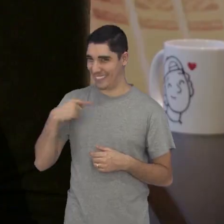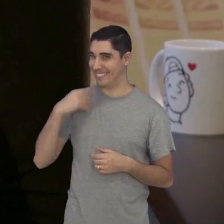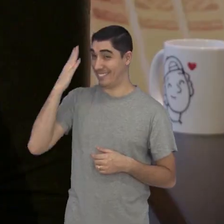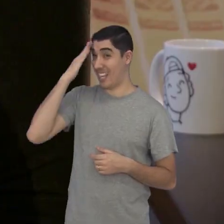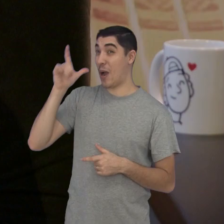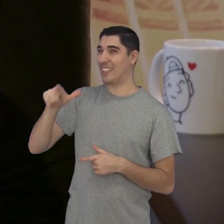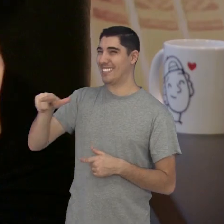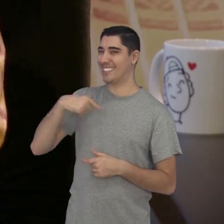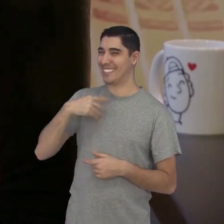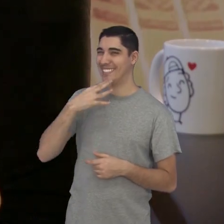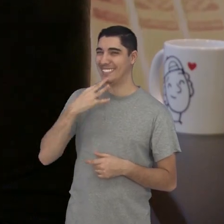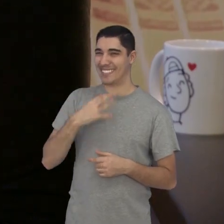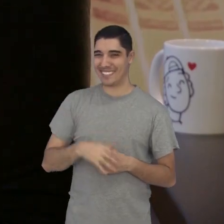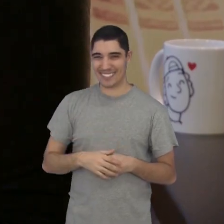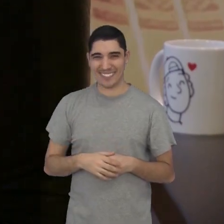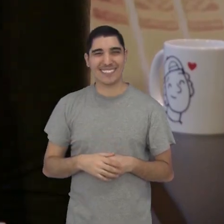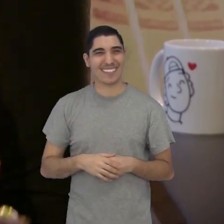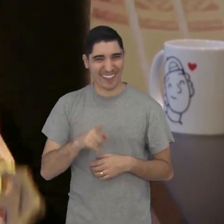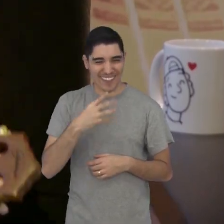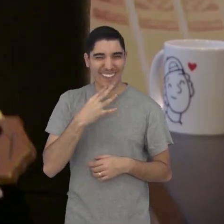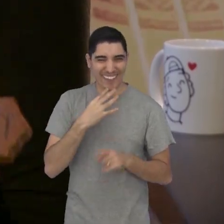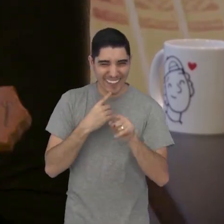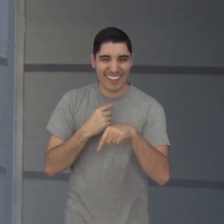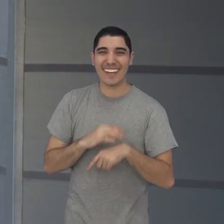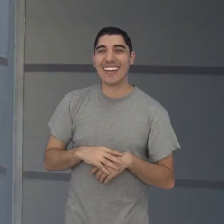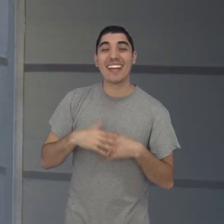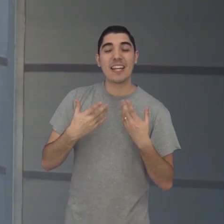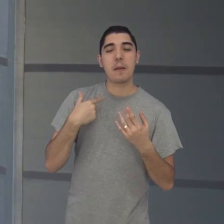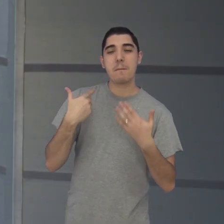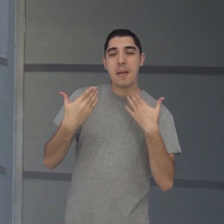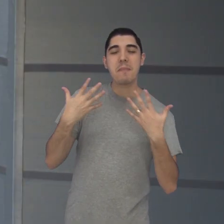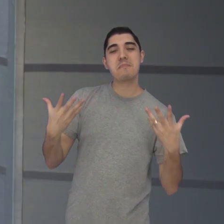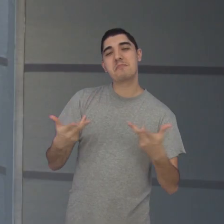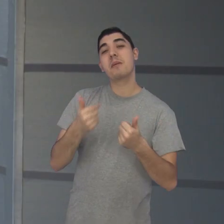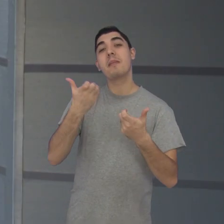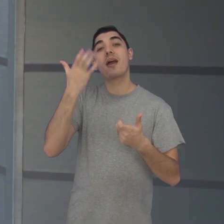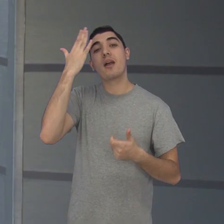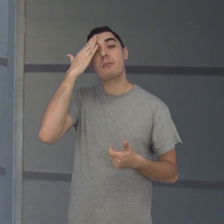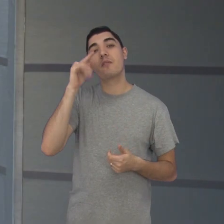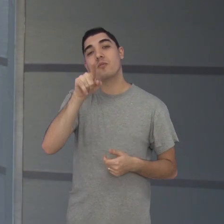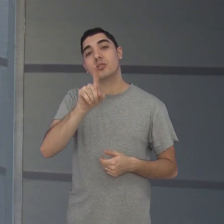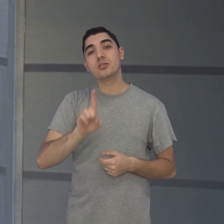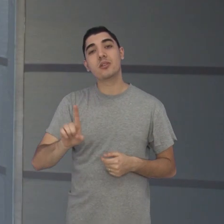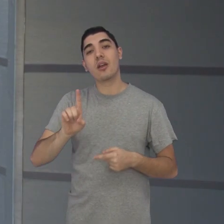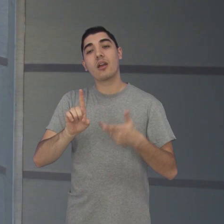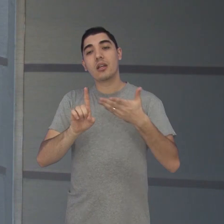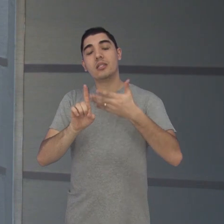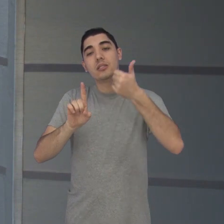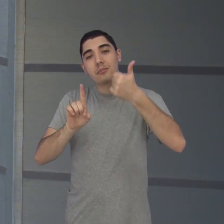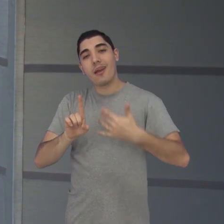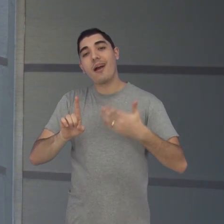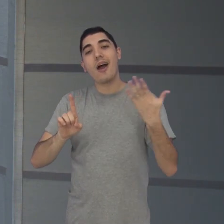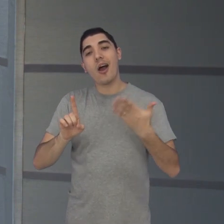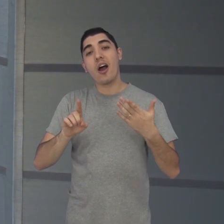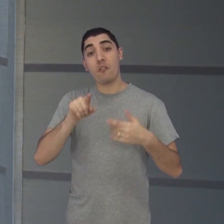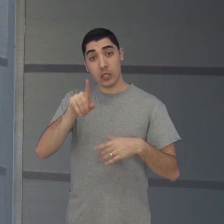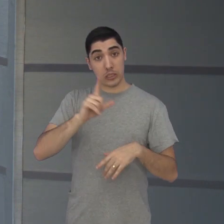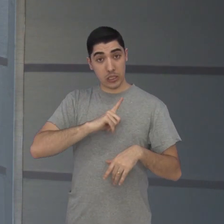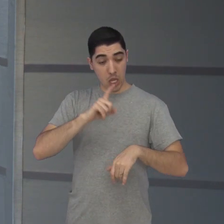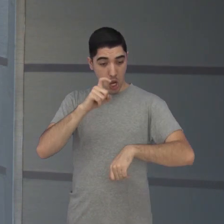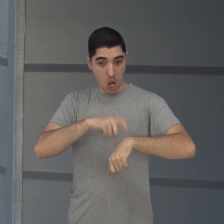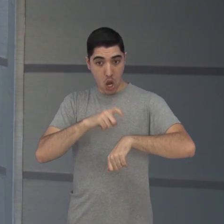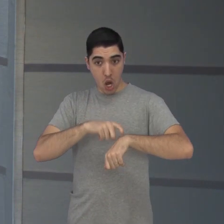Eu sei de onde que é esse daqui. Você sabe, conheceu? Eu vi que você tem uma prosa boa e agora eu gostaria que você falasse pro pessoal que